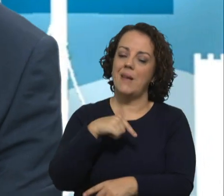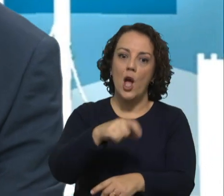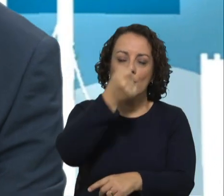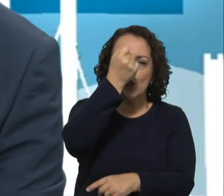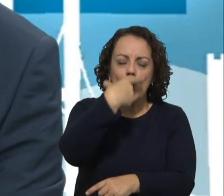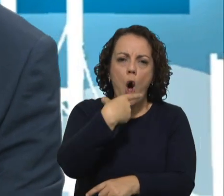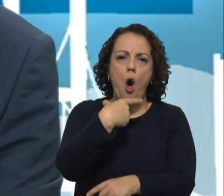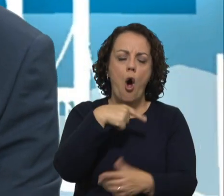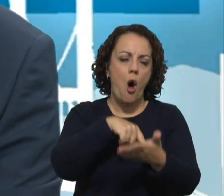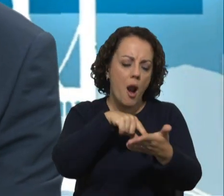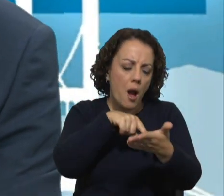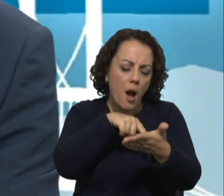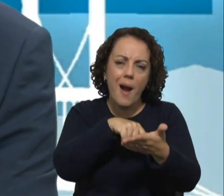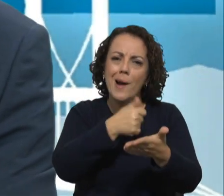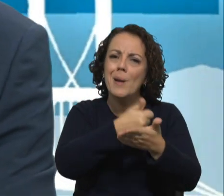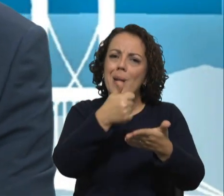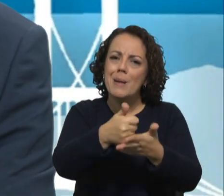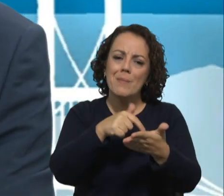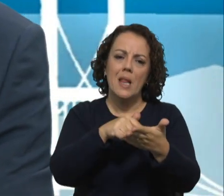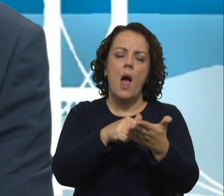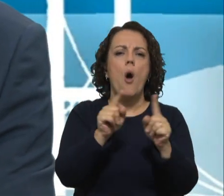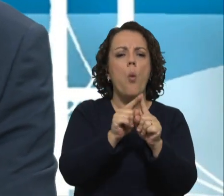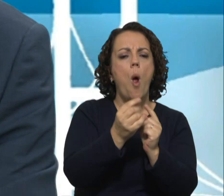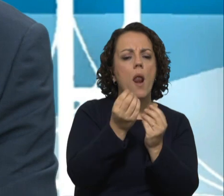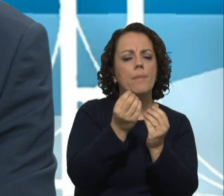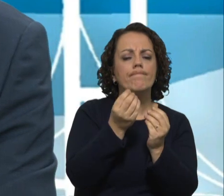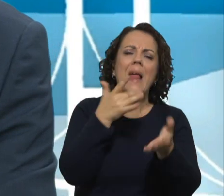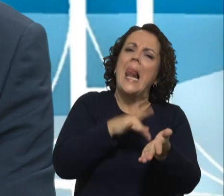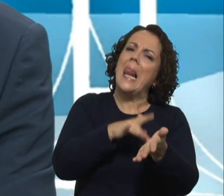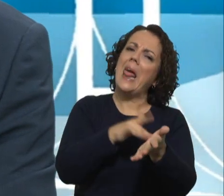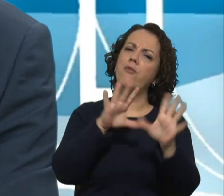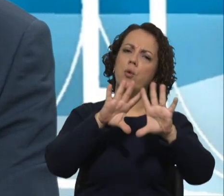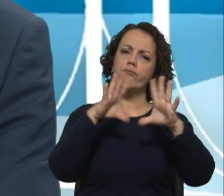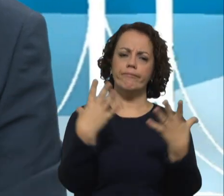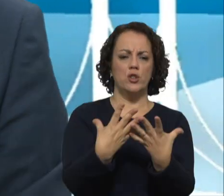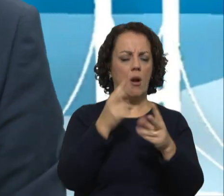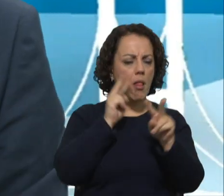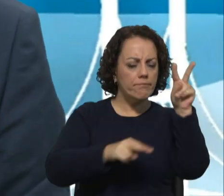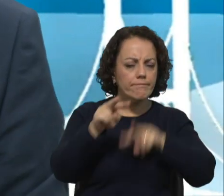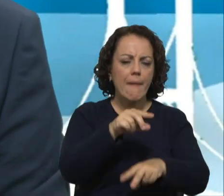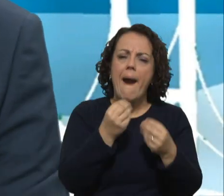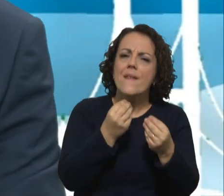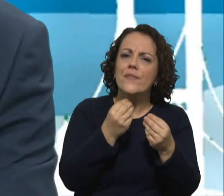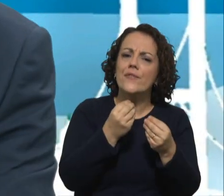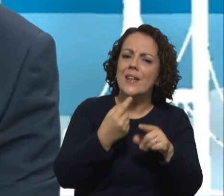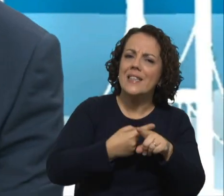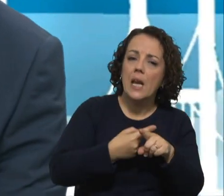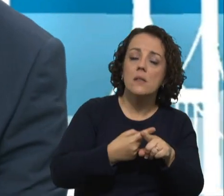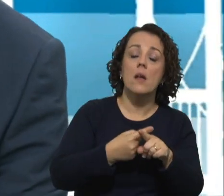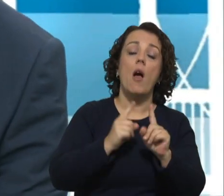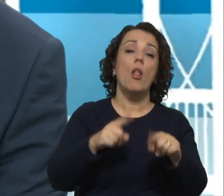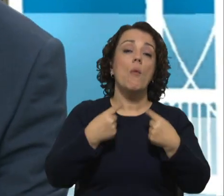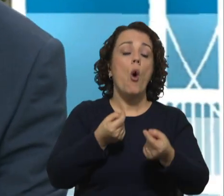sempre me fascinou a Bíblia também como literatura, como livros, etc. E depois tive a graça de, pouco a pouco,